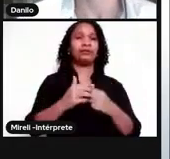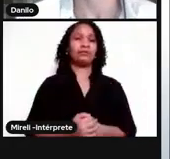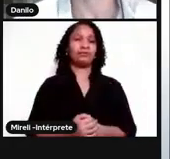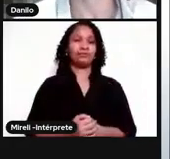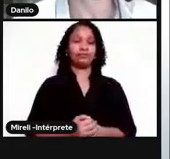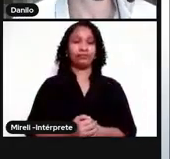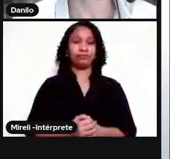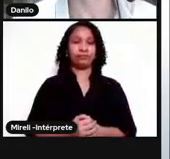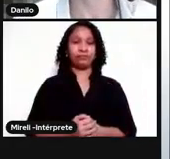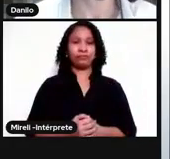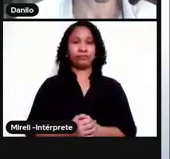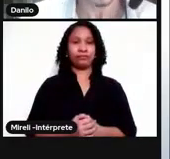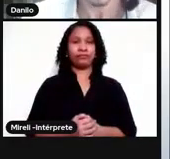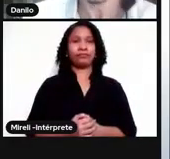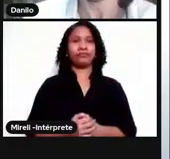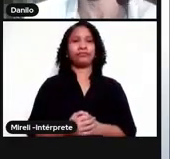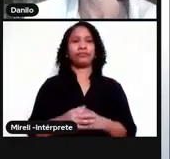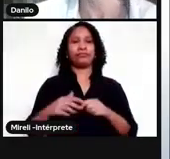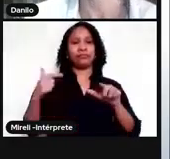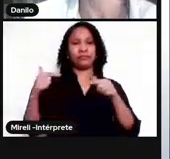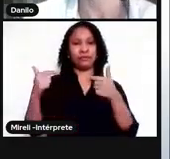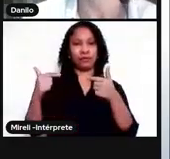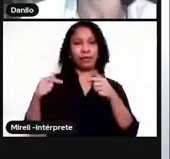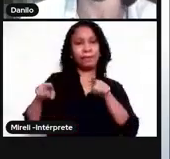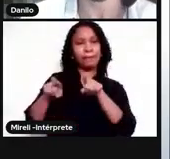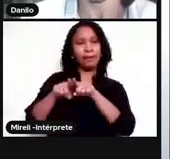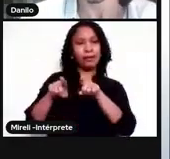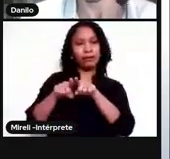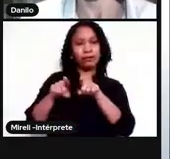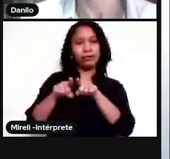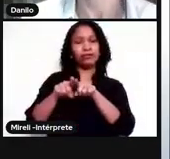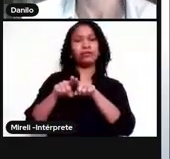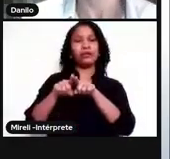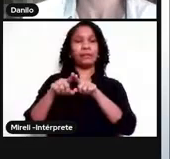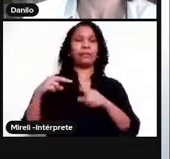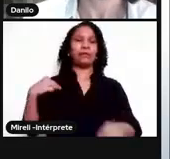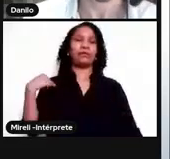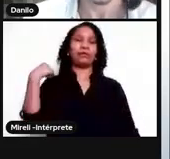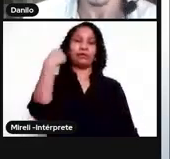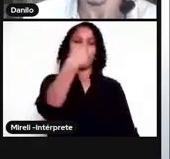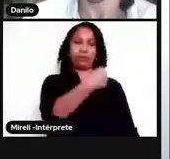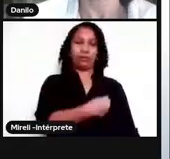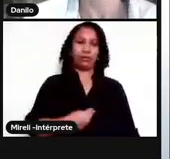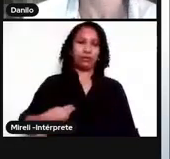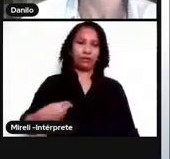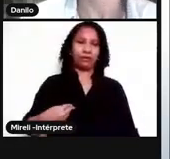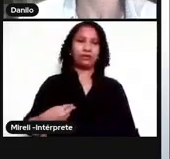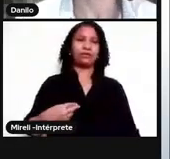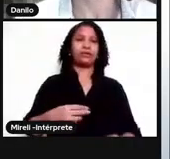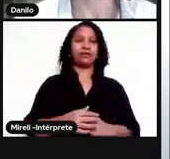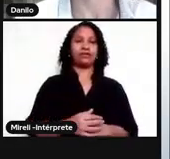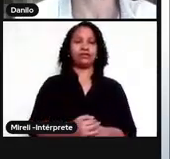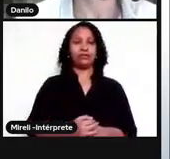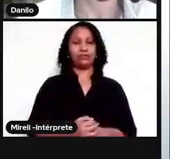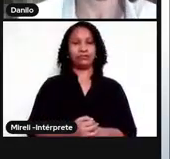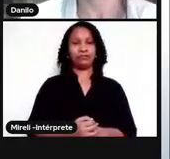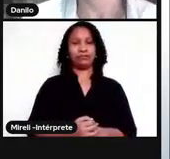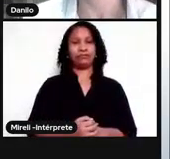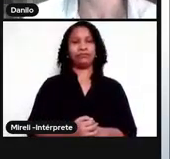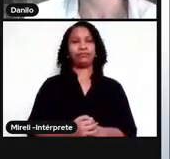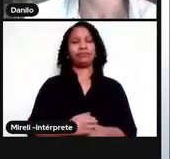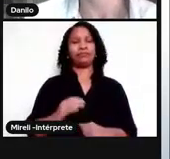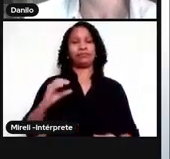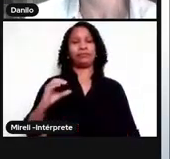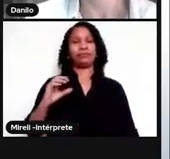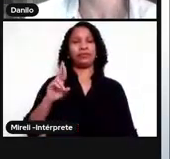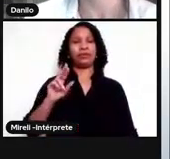Boletales, há trabalhos com Hymenocetalis também para o sul da China, fungos ectomicorrízicos e clavarioides